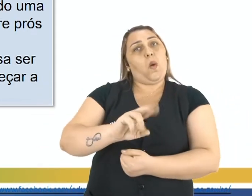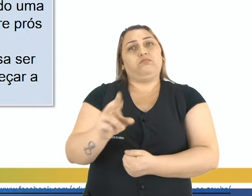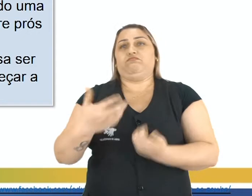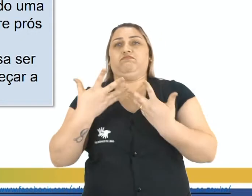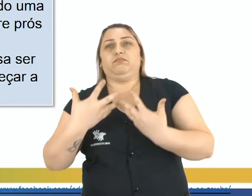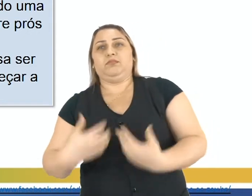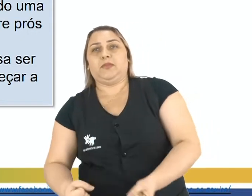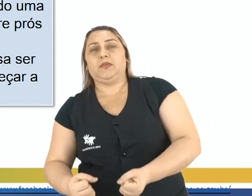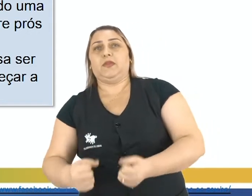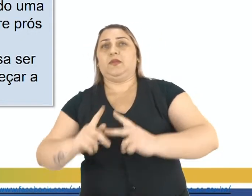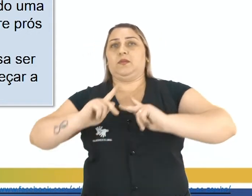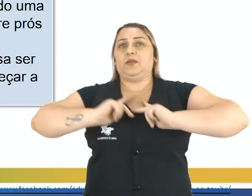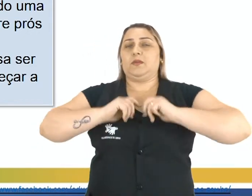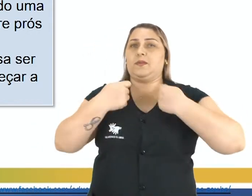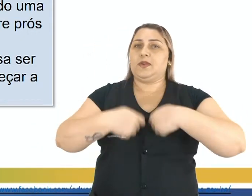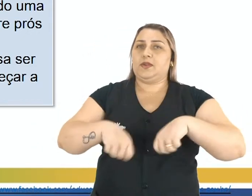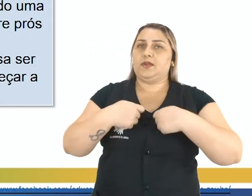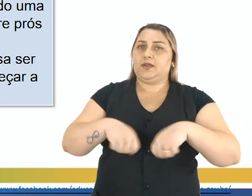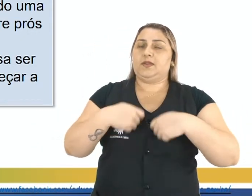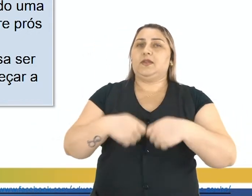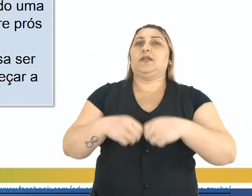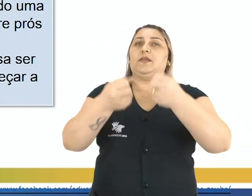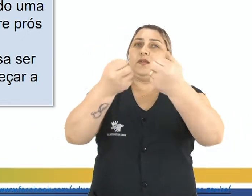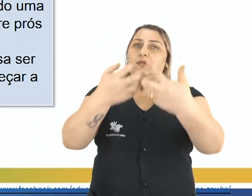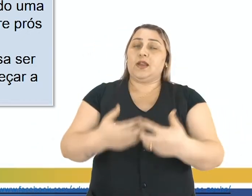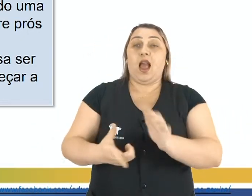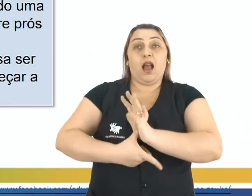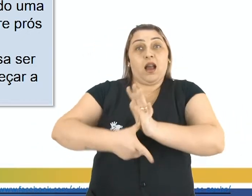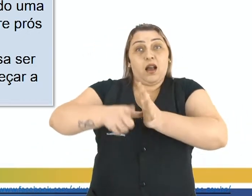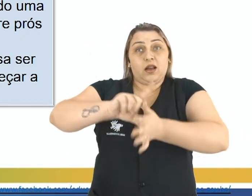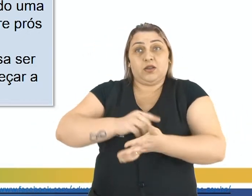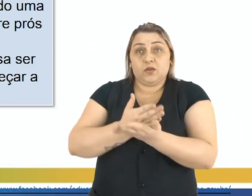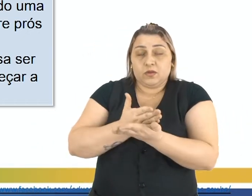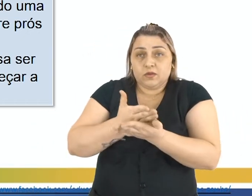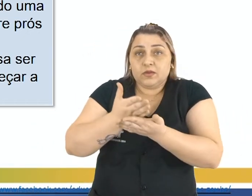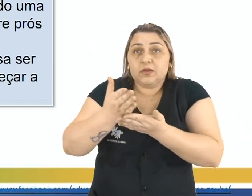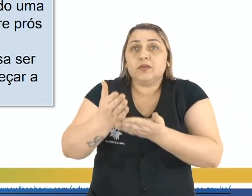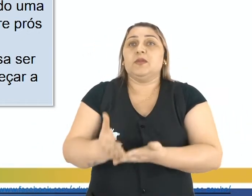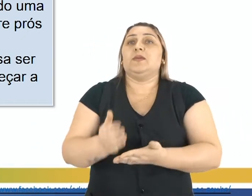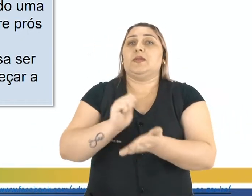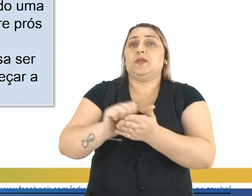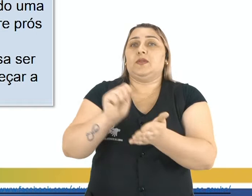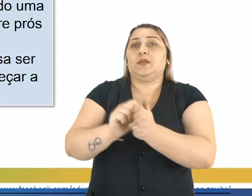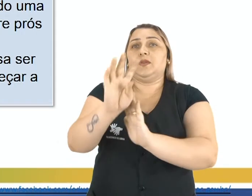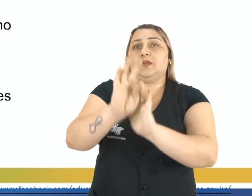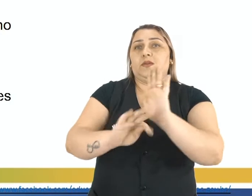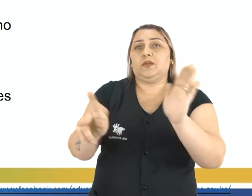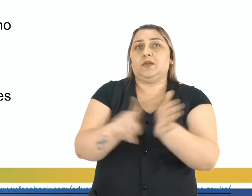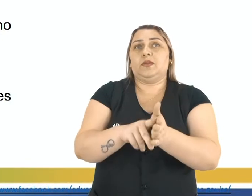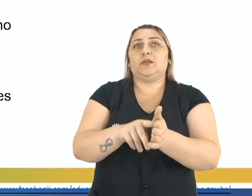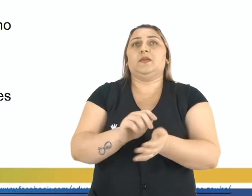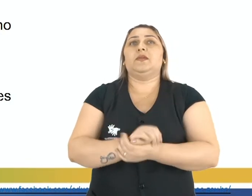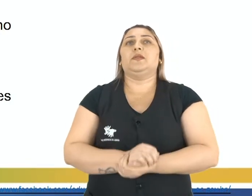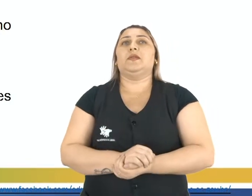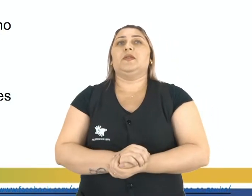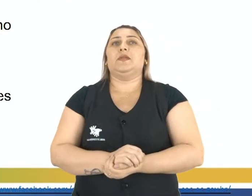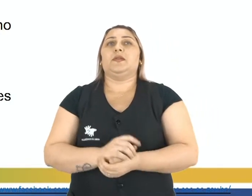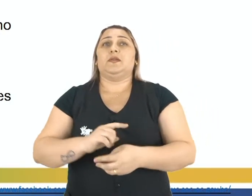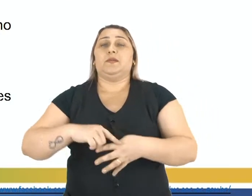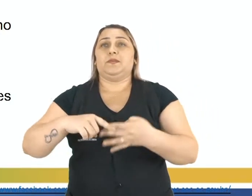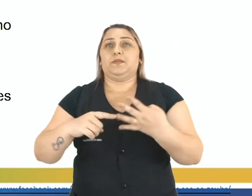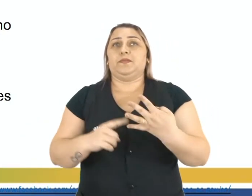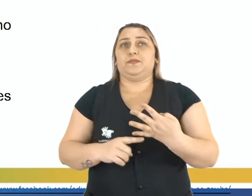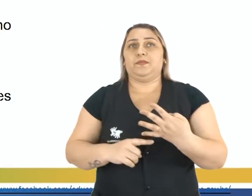Esse posicionamento precisa ser definido antes de começar a escrita do texto. Vamos